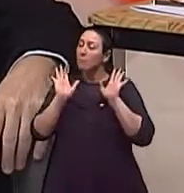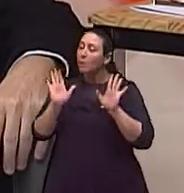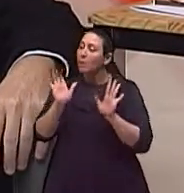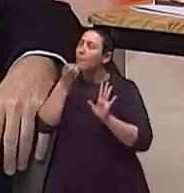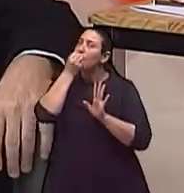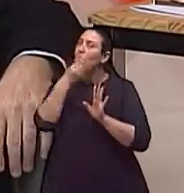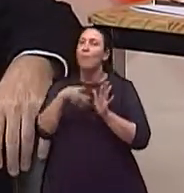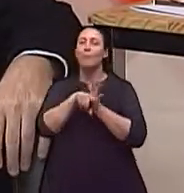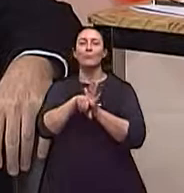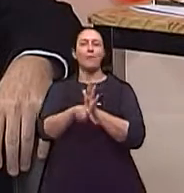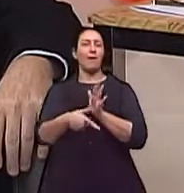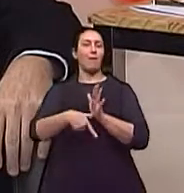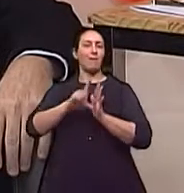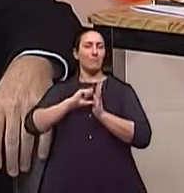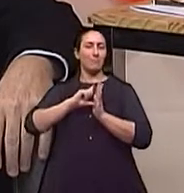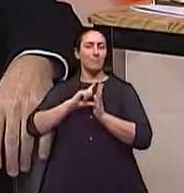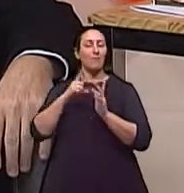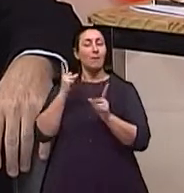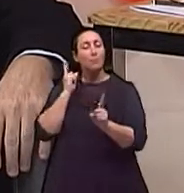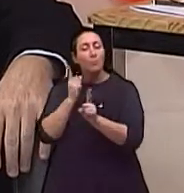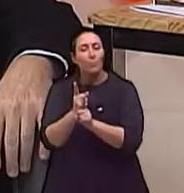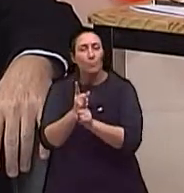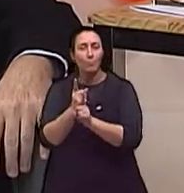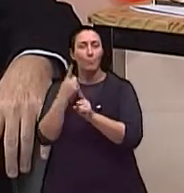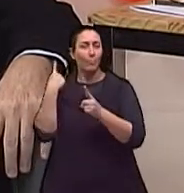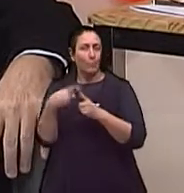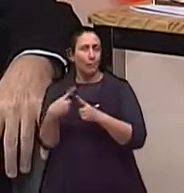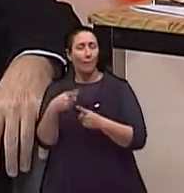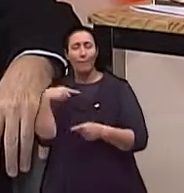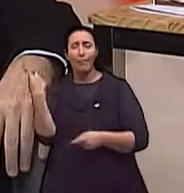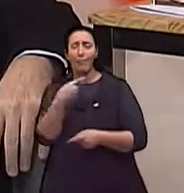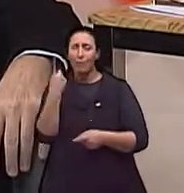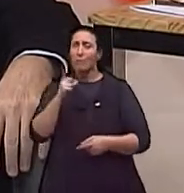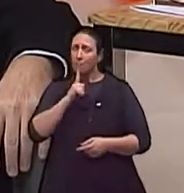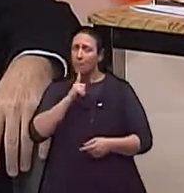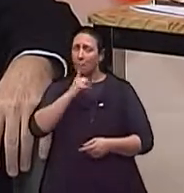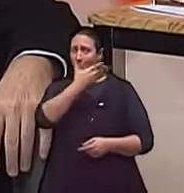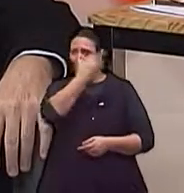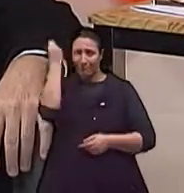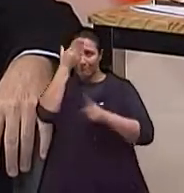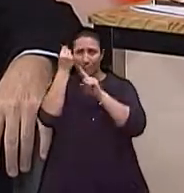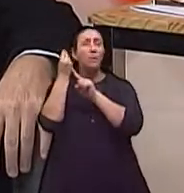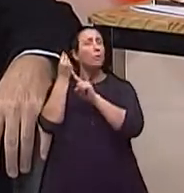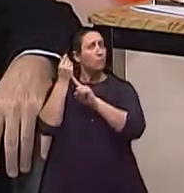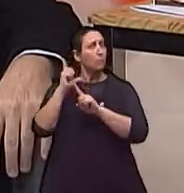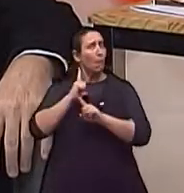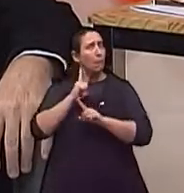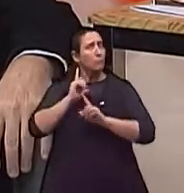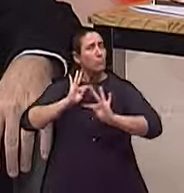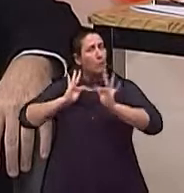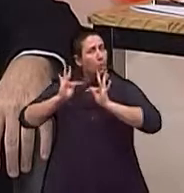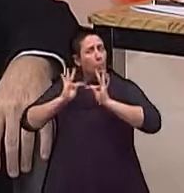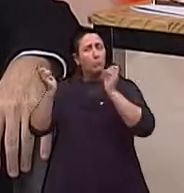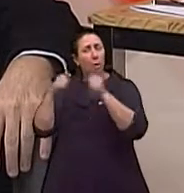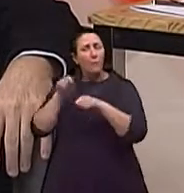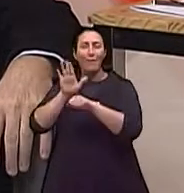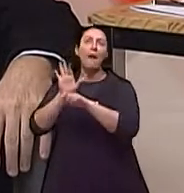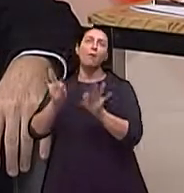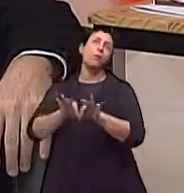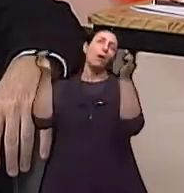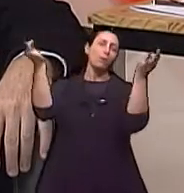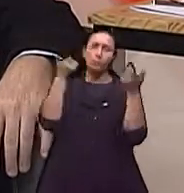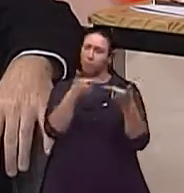uma investigação Porque existe um tratamento para o Alzheimer na sua fase Inicial não que nós vamos curar